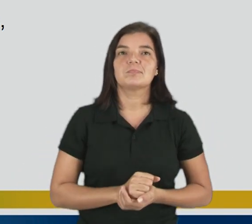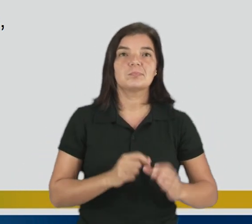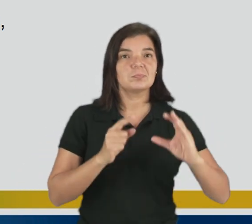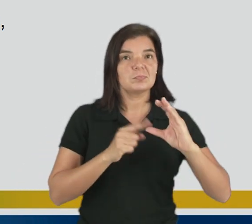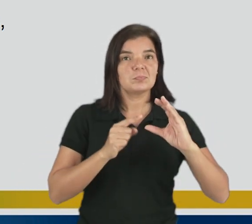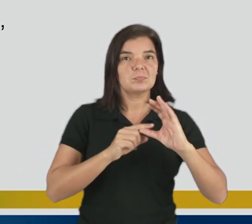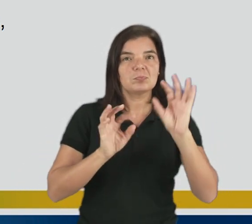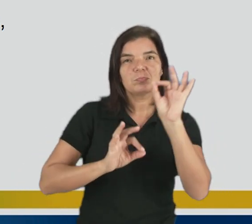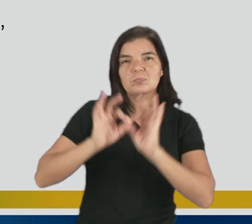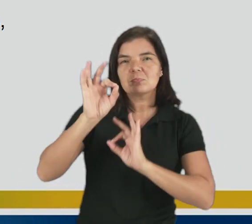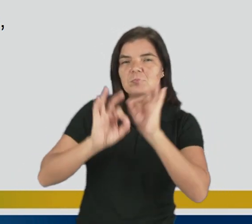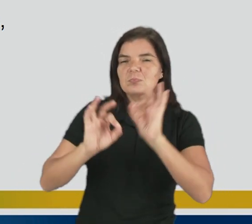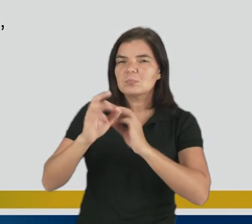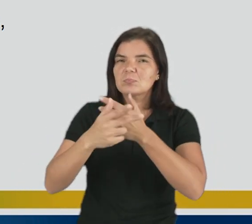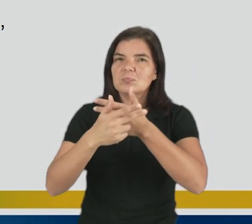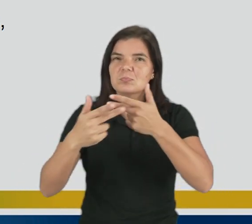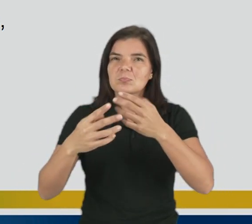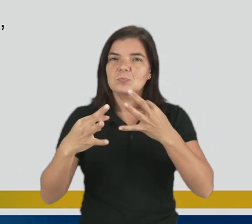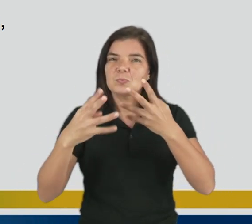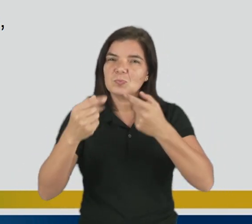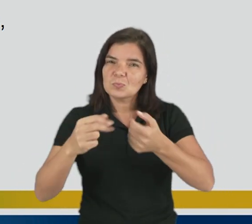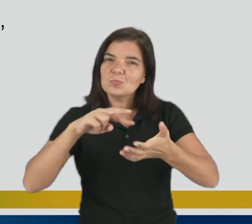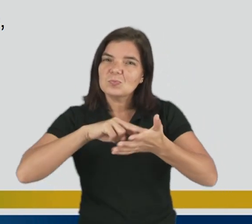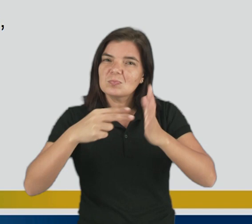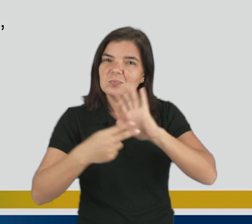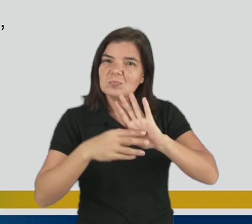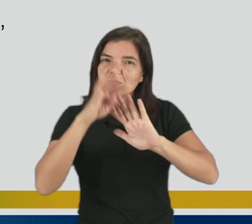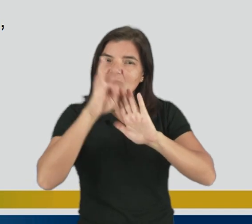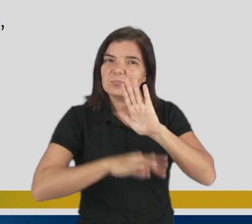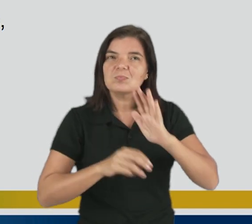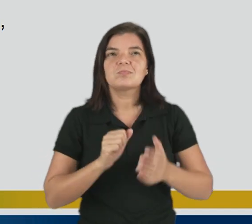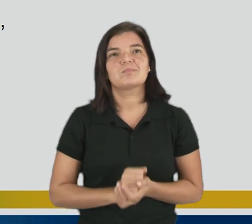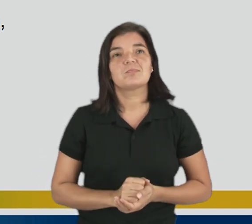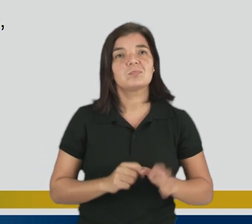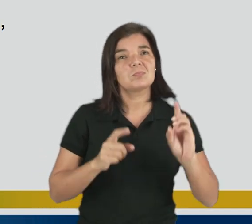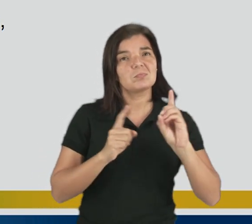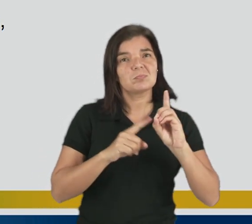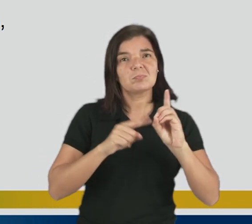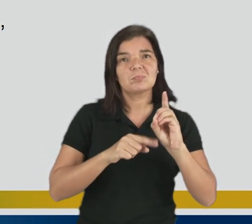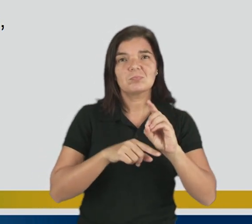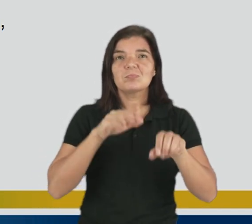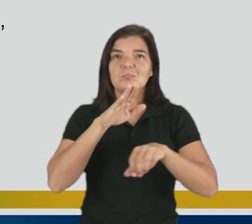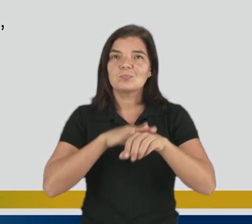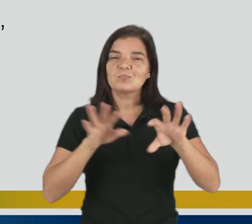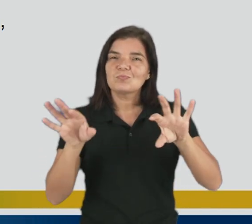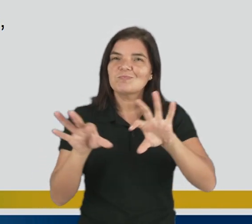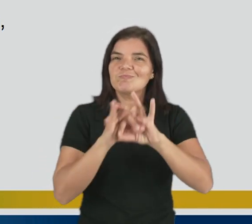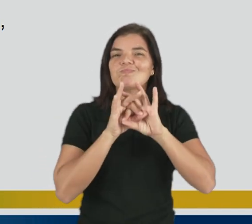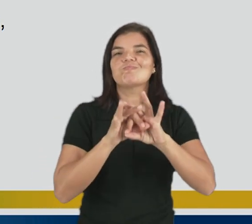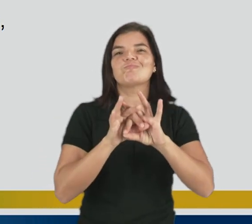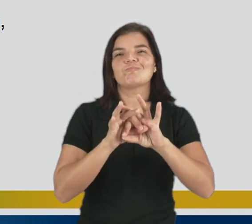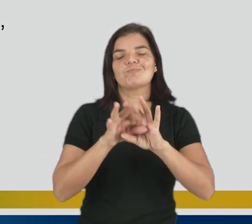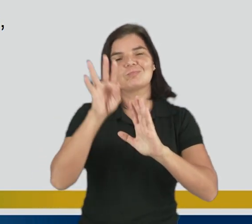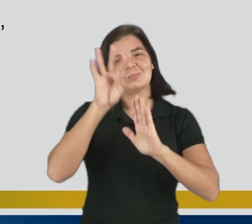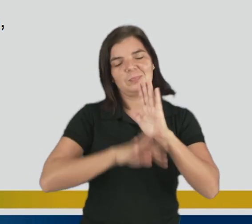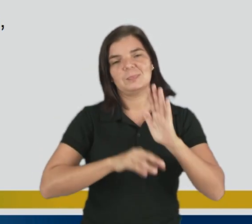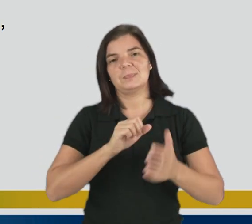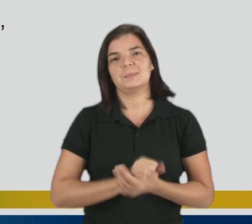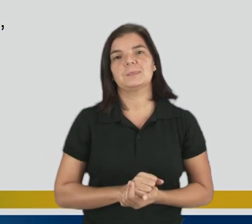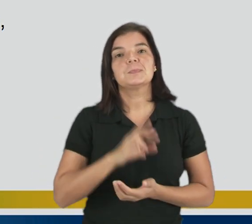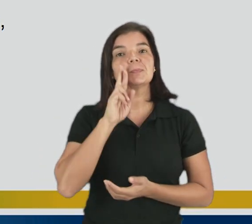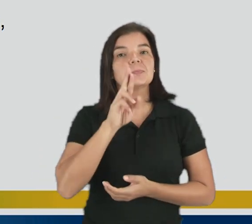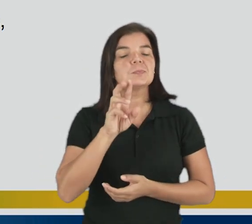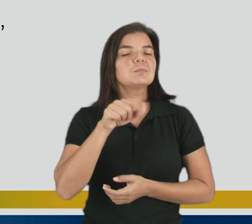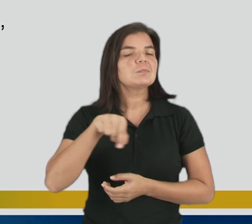texto? C, por formar uma espécie de todo com sentido? E letra D, pelo que chamamos de fio condutor do